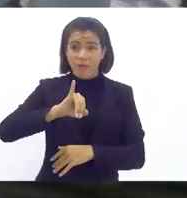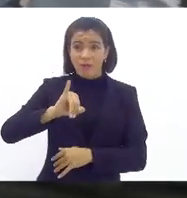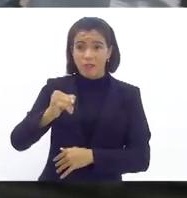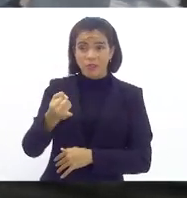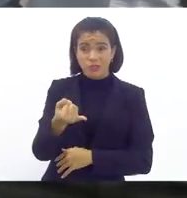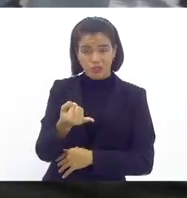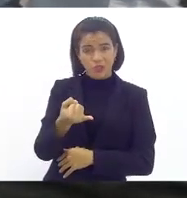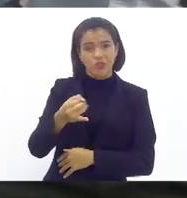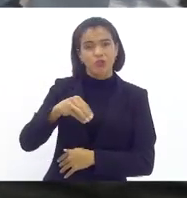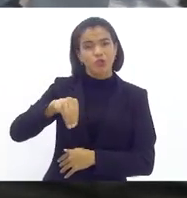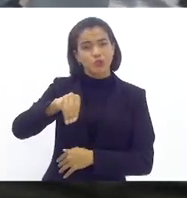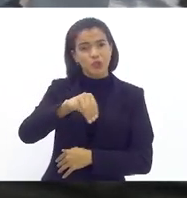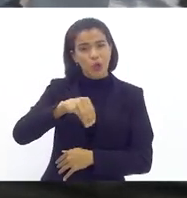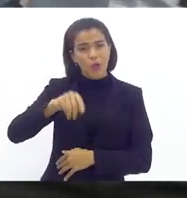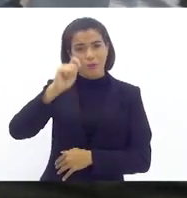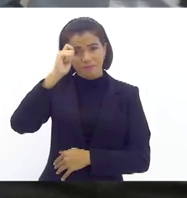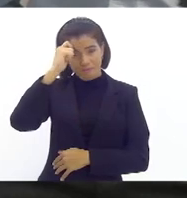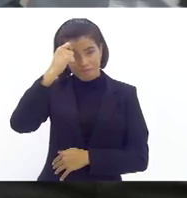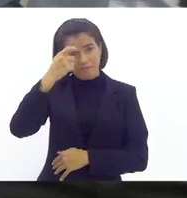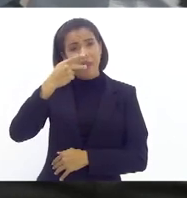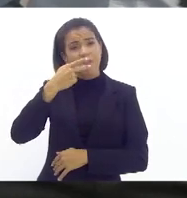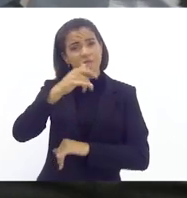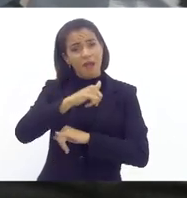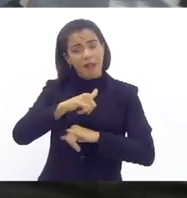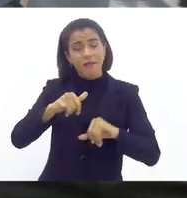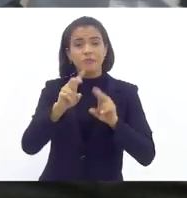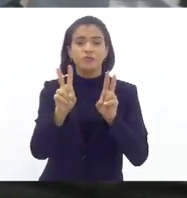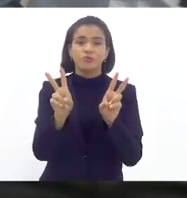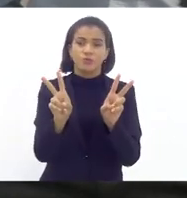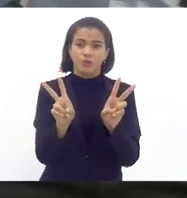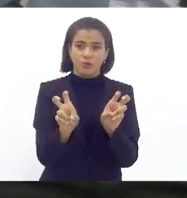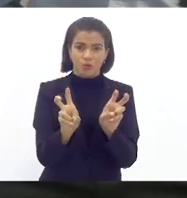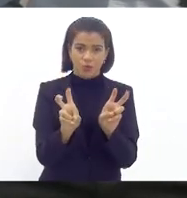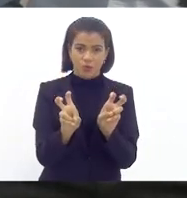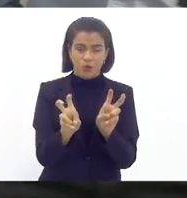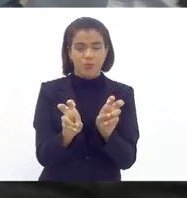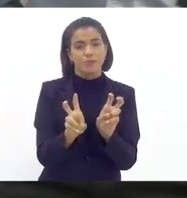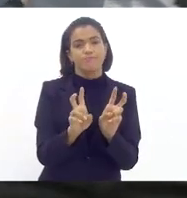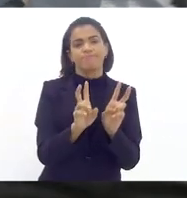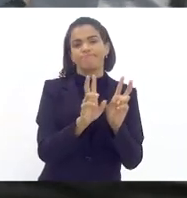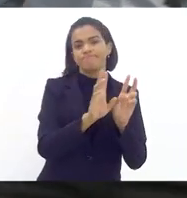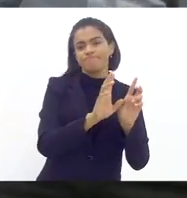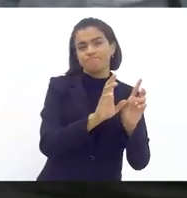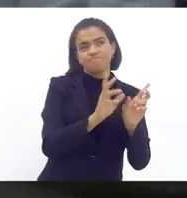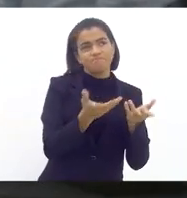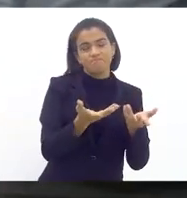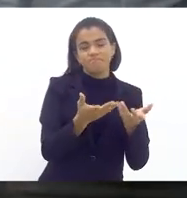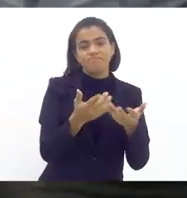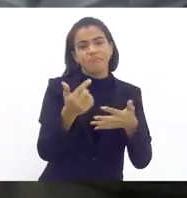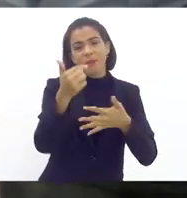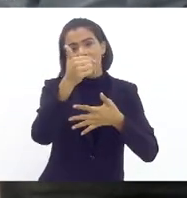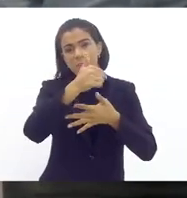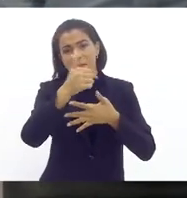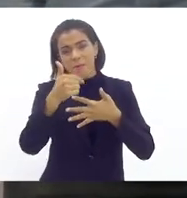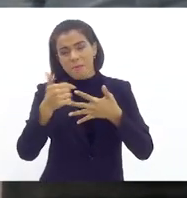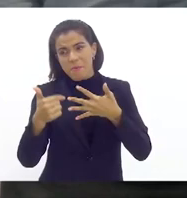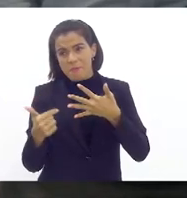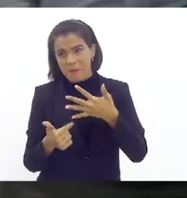ele também vem um pouco para dizer sobre isso, sobre essas questões estarem,